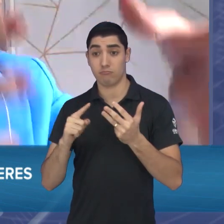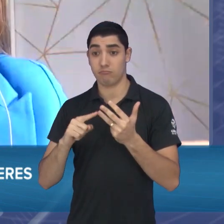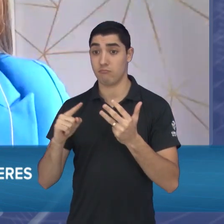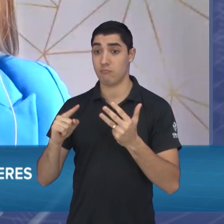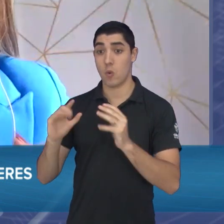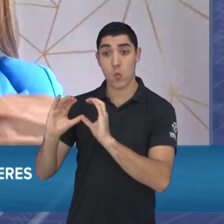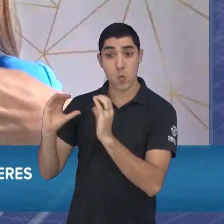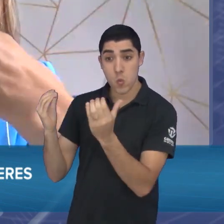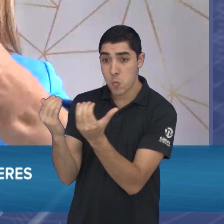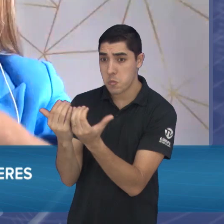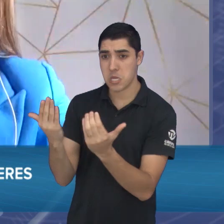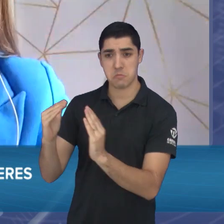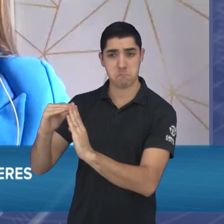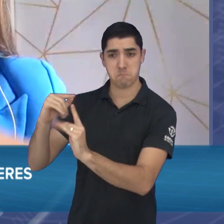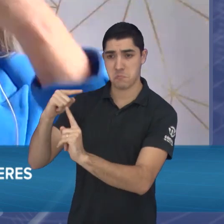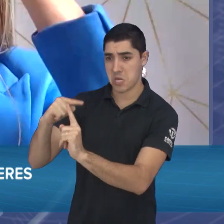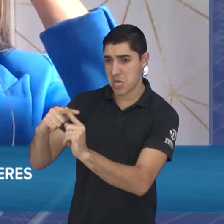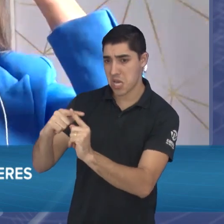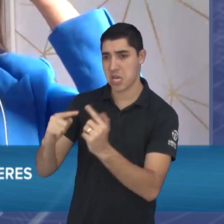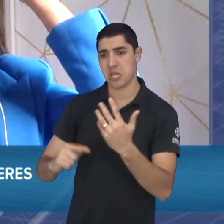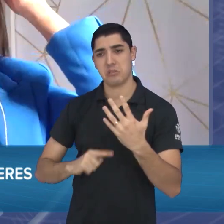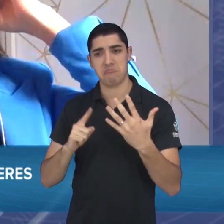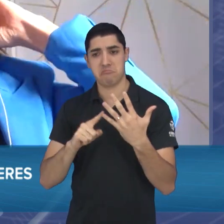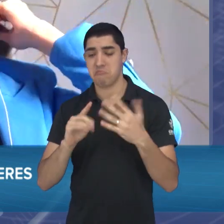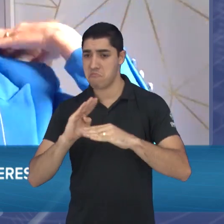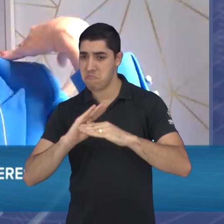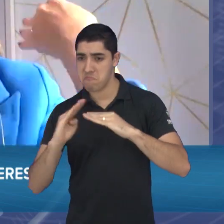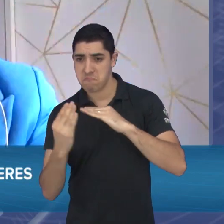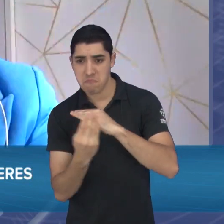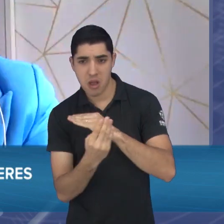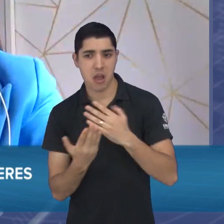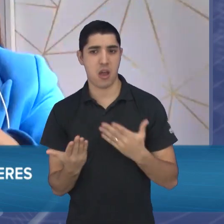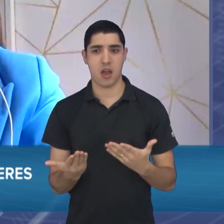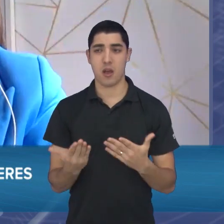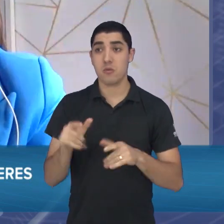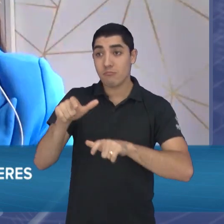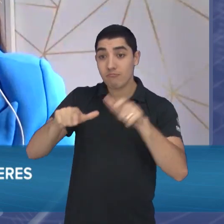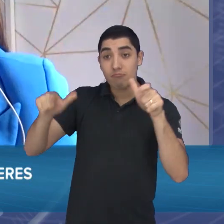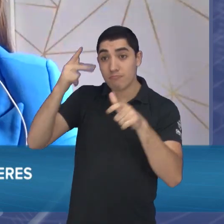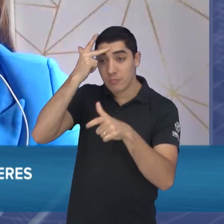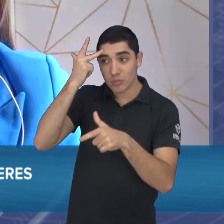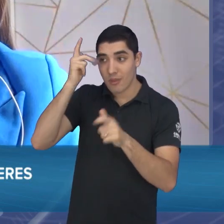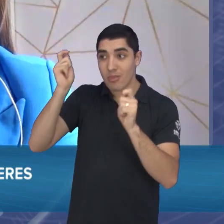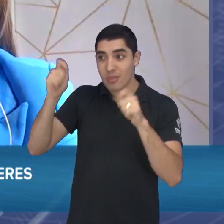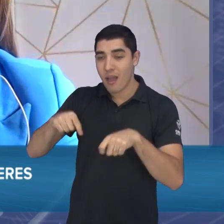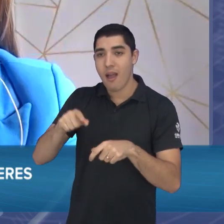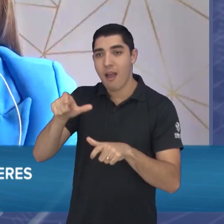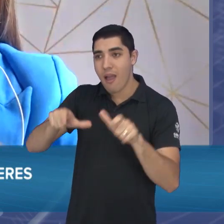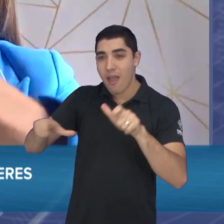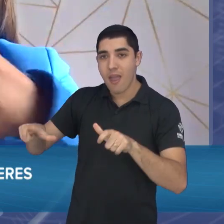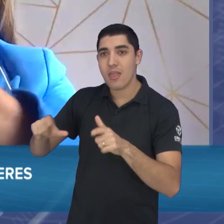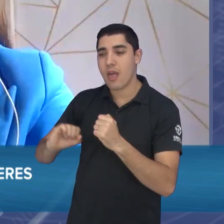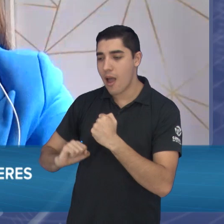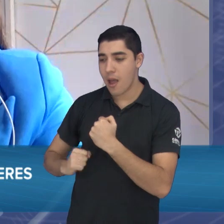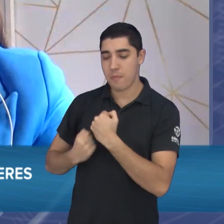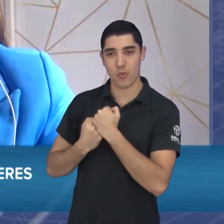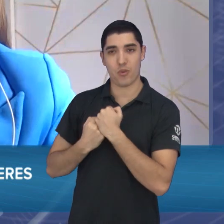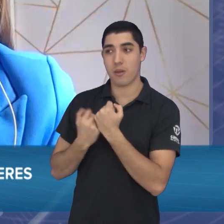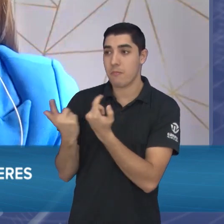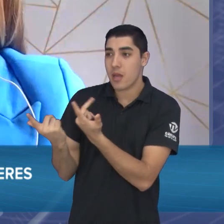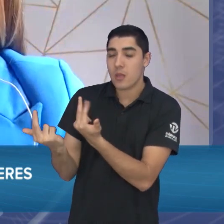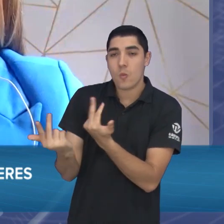na igreja, no bairro, onde você pode contar com pessoas que estão na mesma situação que você, que estão na